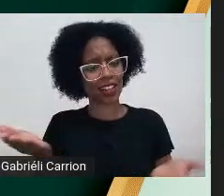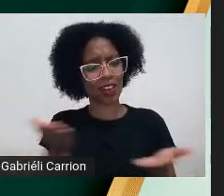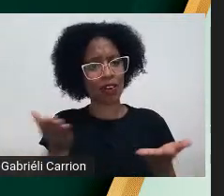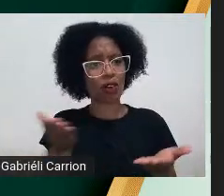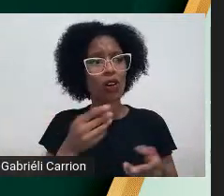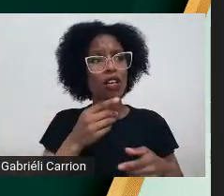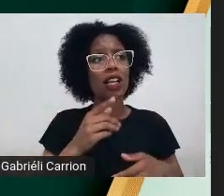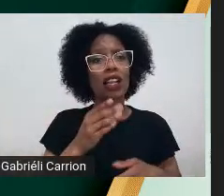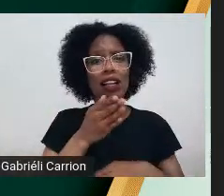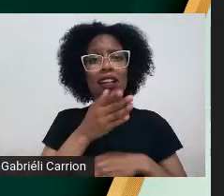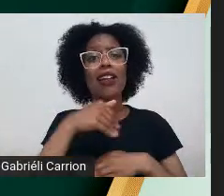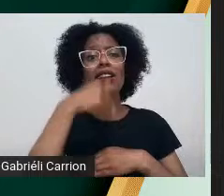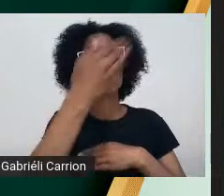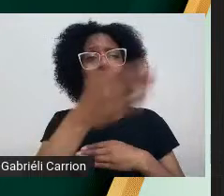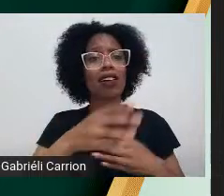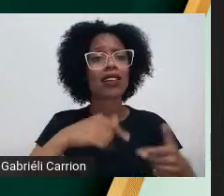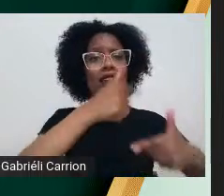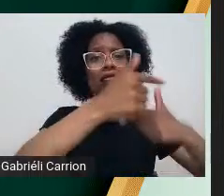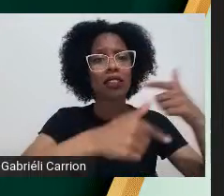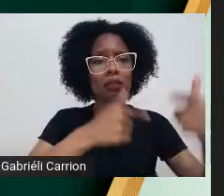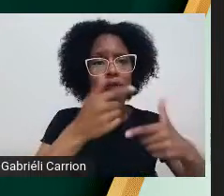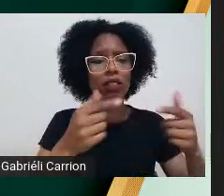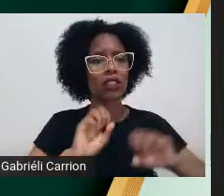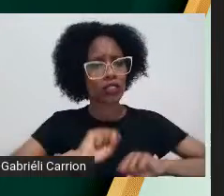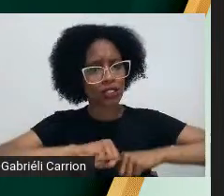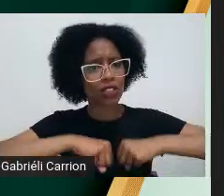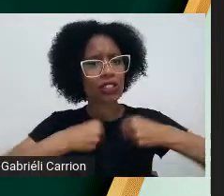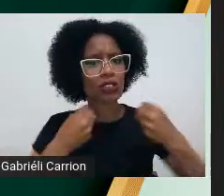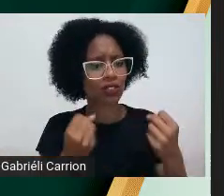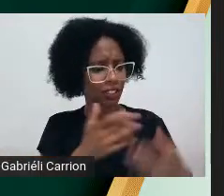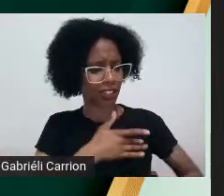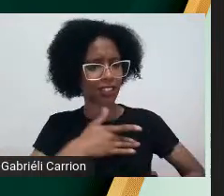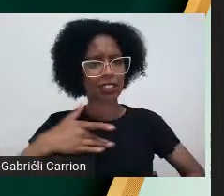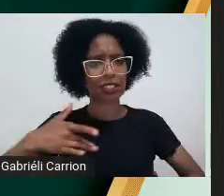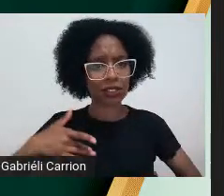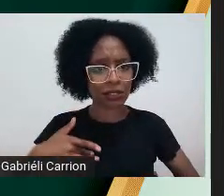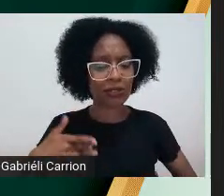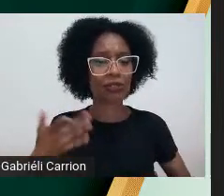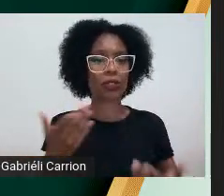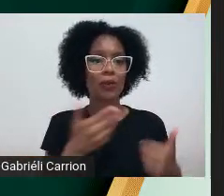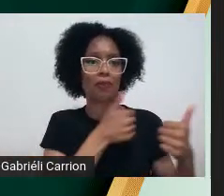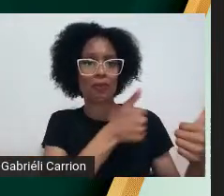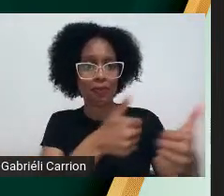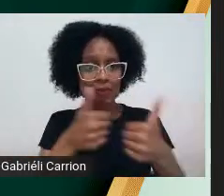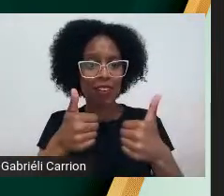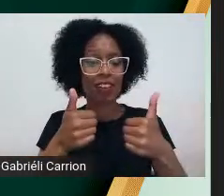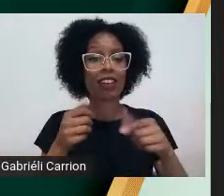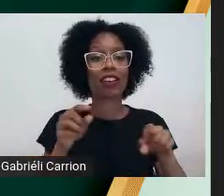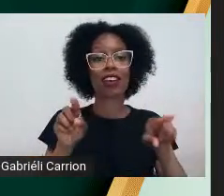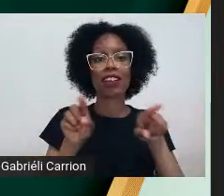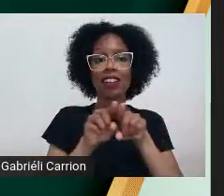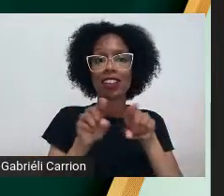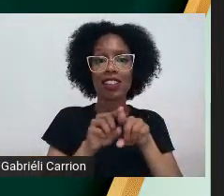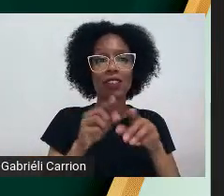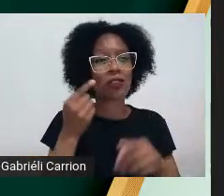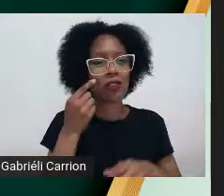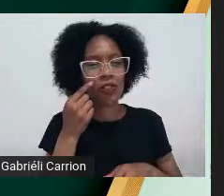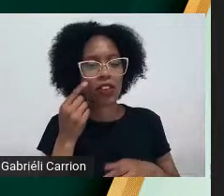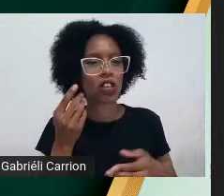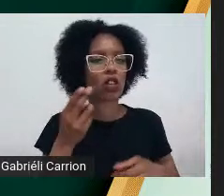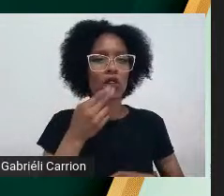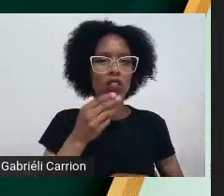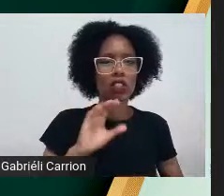trabalho, que busquem o cuidado humanizado na produção de saúde, né? Uma nutrição baseada em evidências científicas e